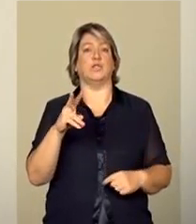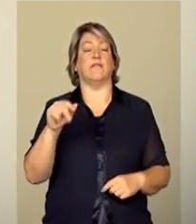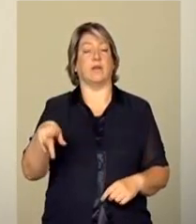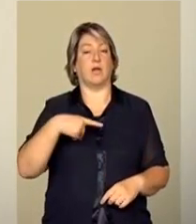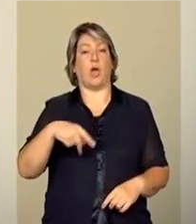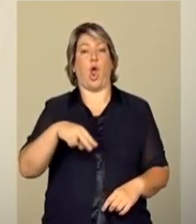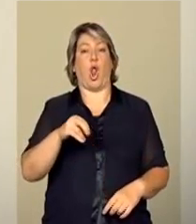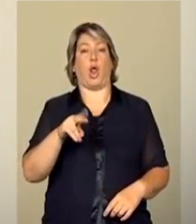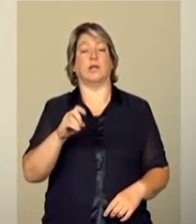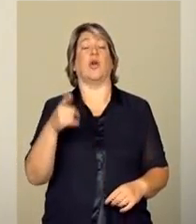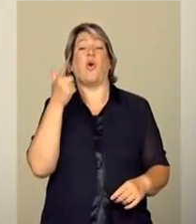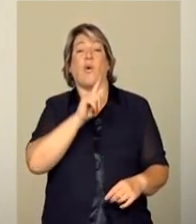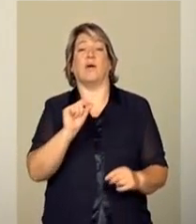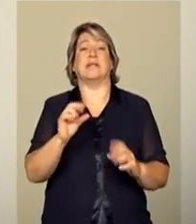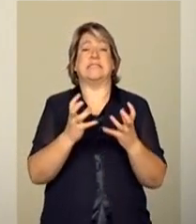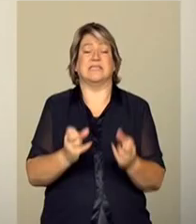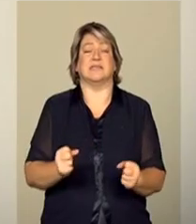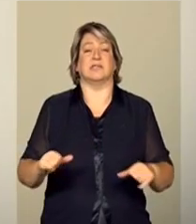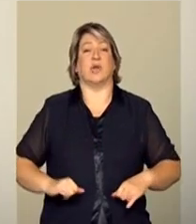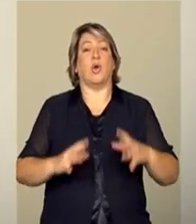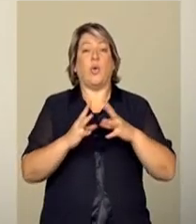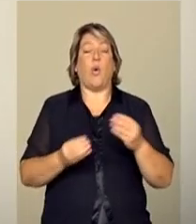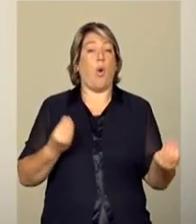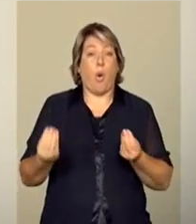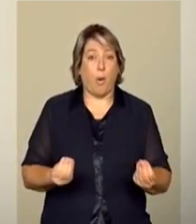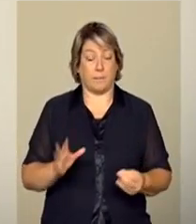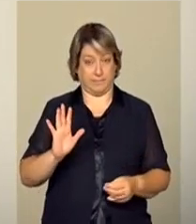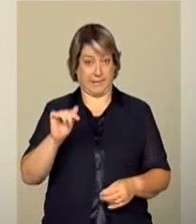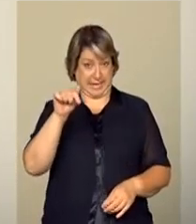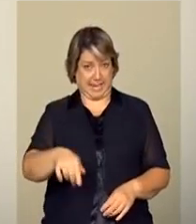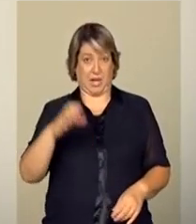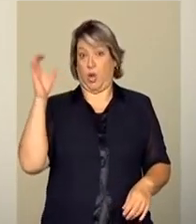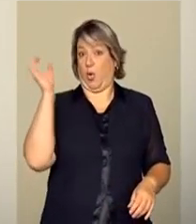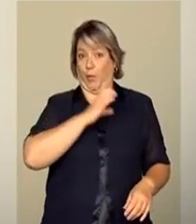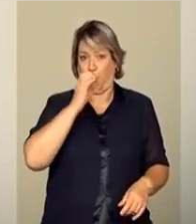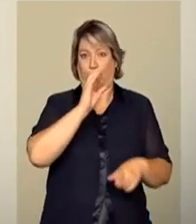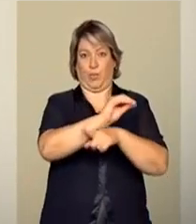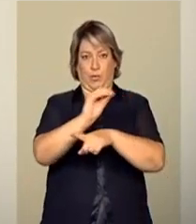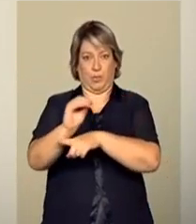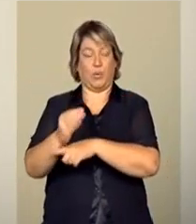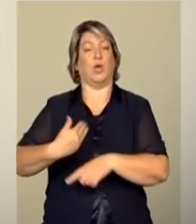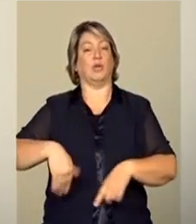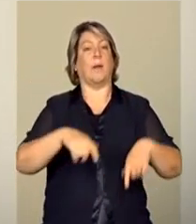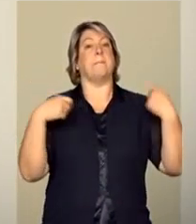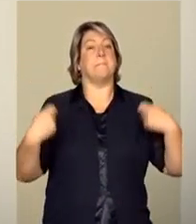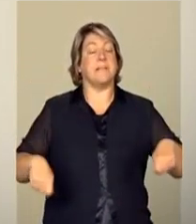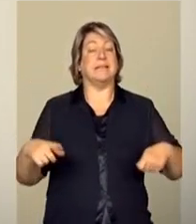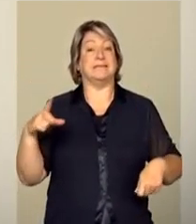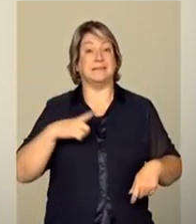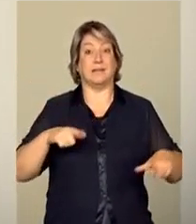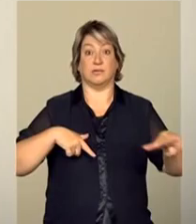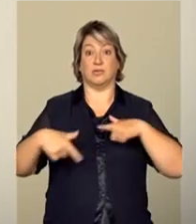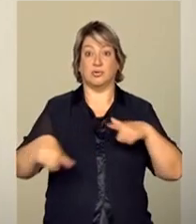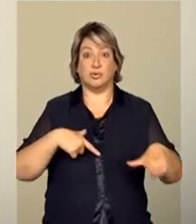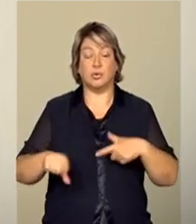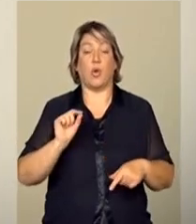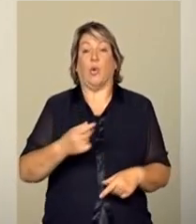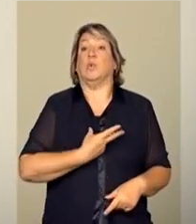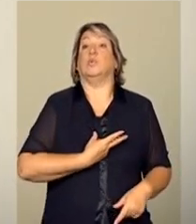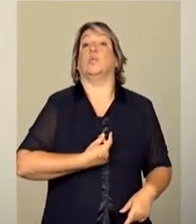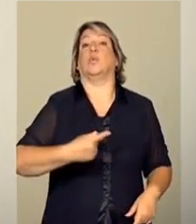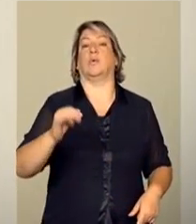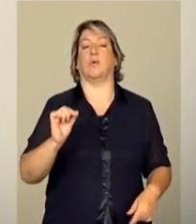conviva com a cerca presidenta olha Luciano além dessa ação emergencial nós temos de ter ações estrut antes para essa